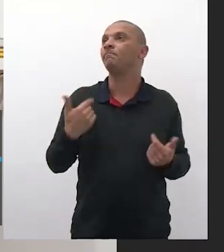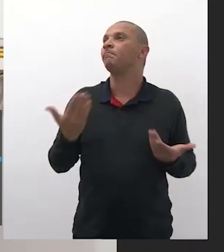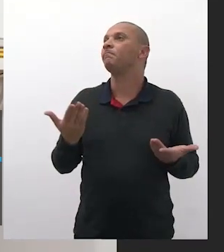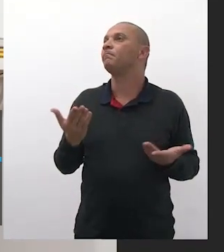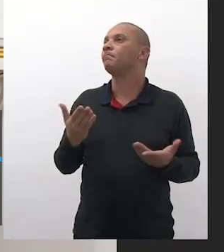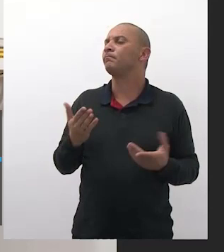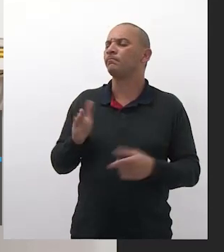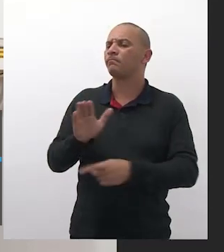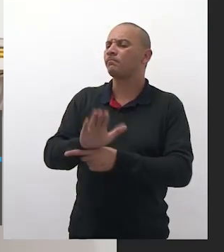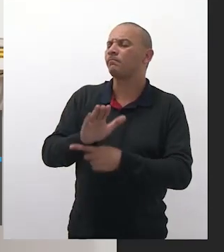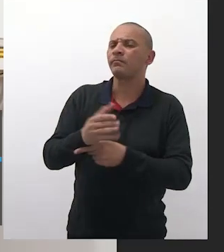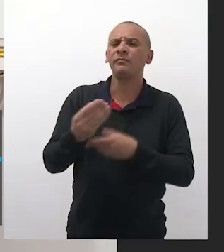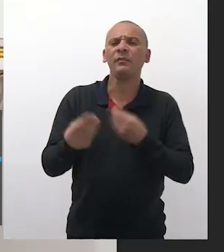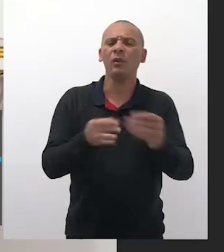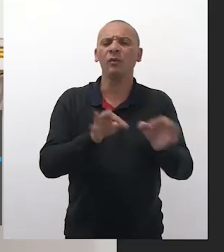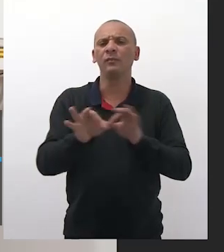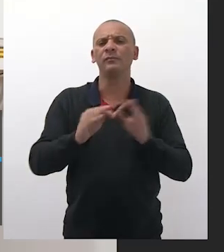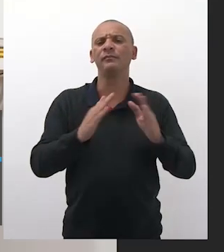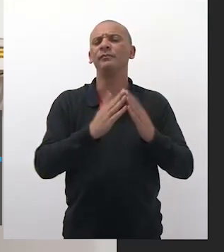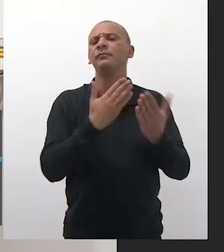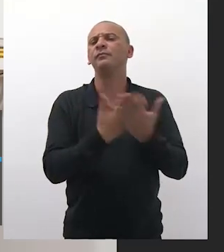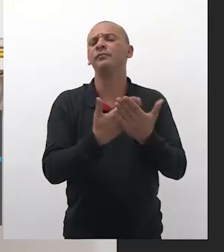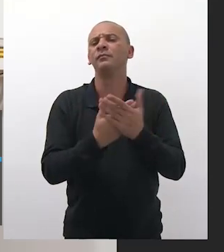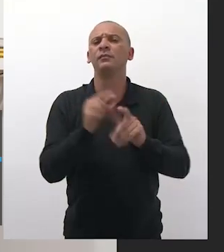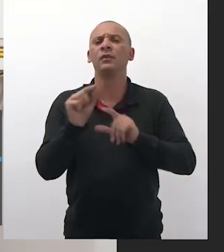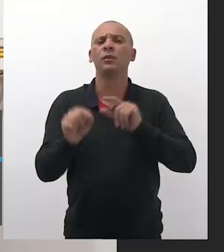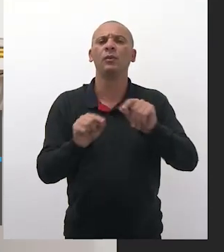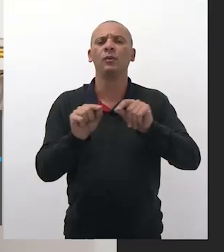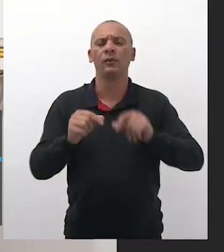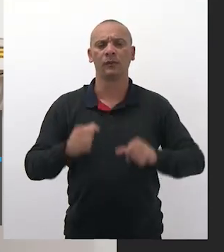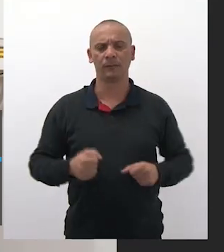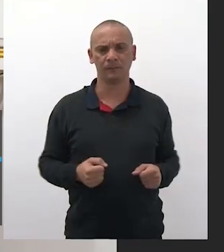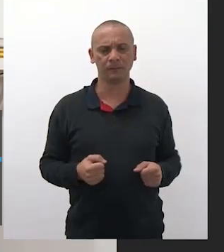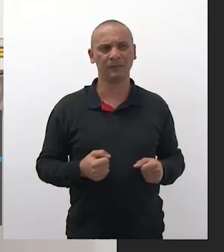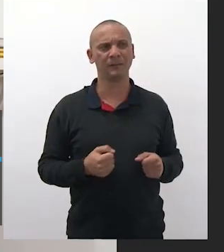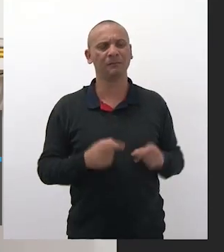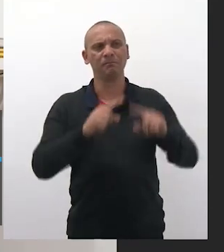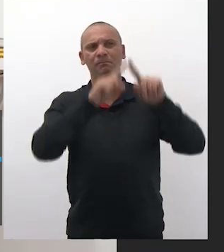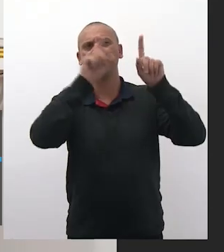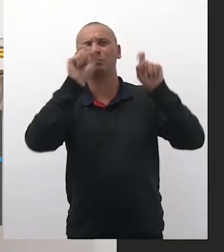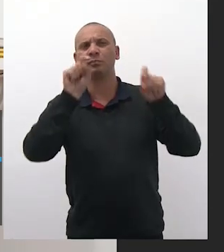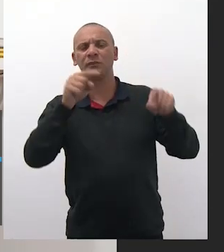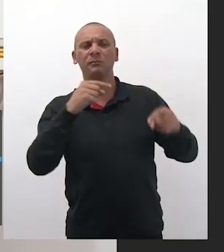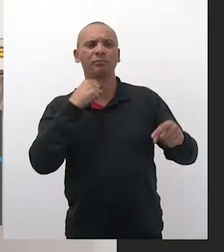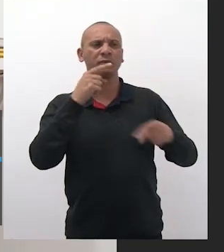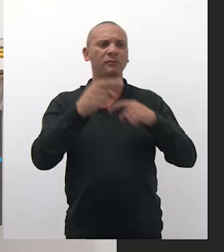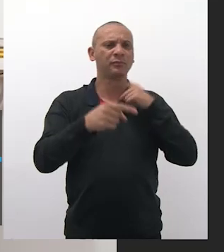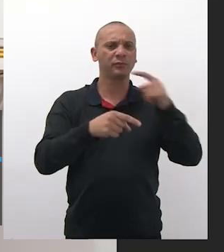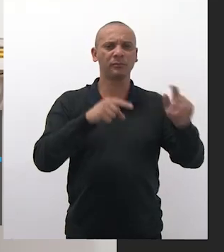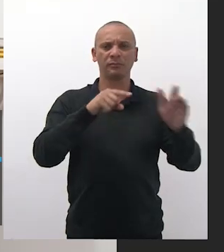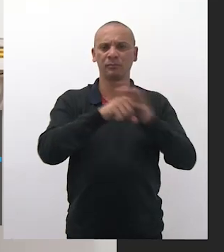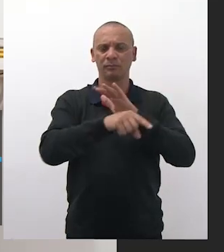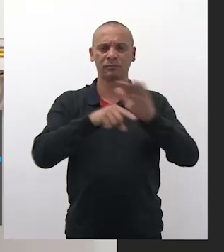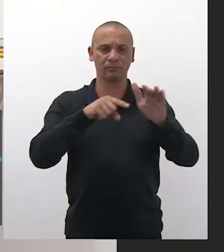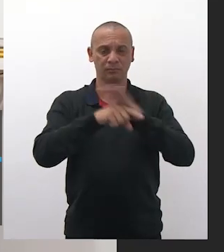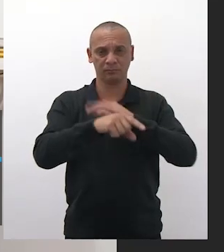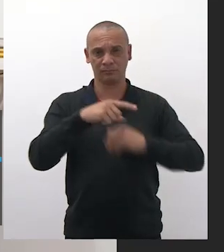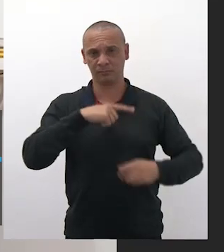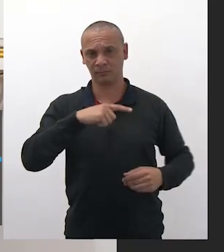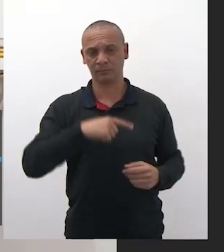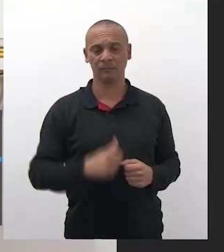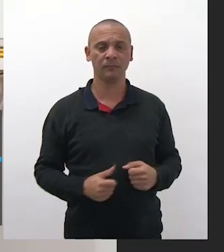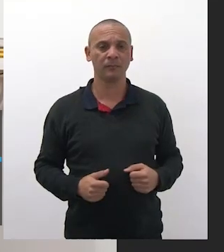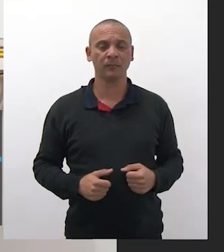faz um agente de organização escolar, né? Você vê que as dúvidas me acompanharam.